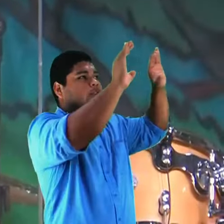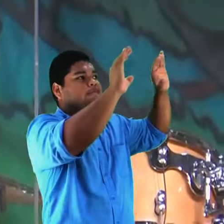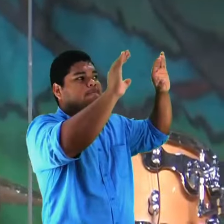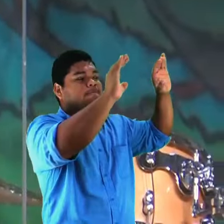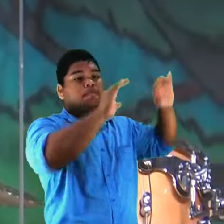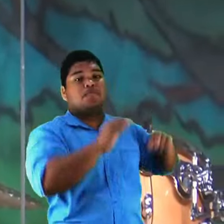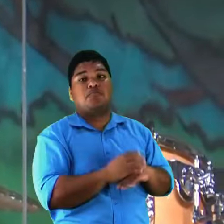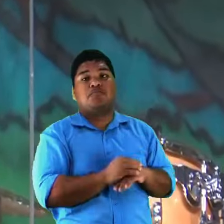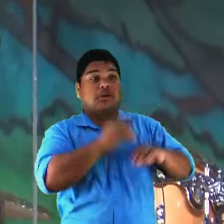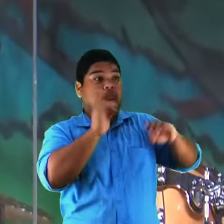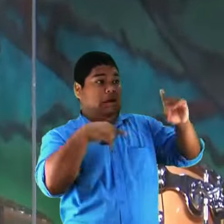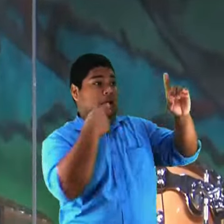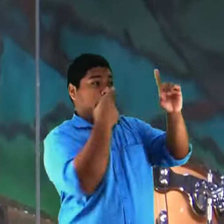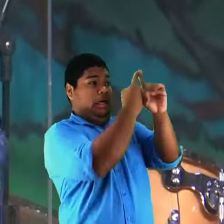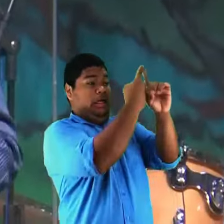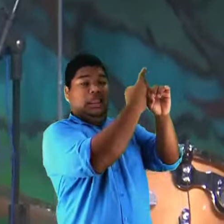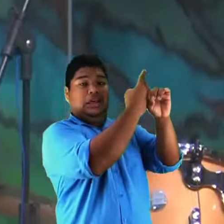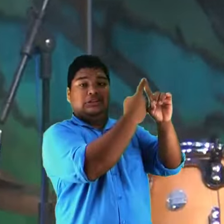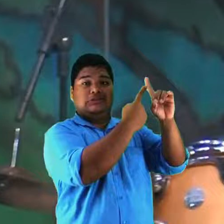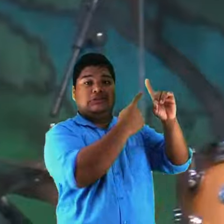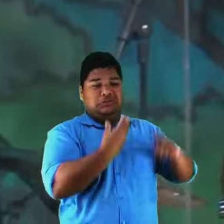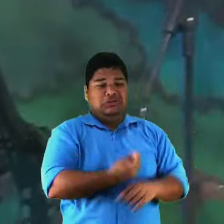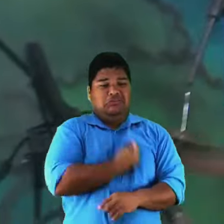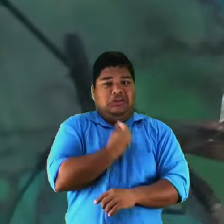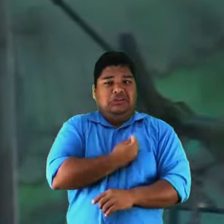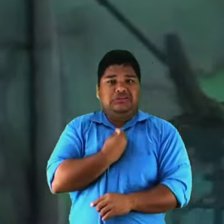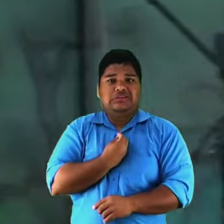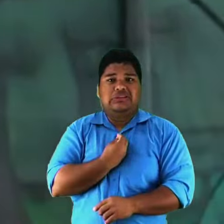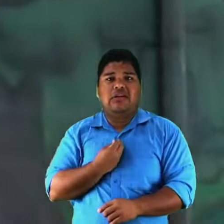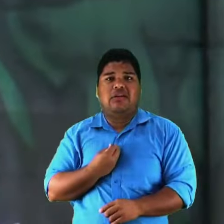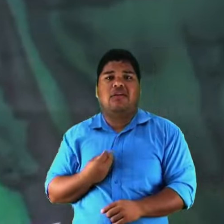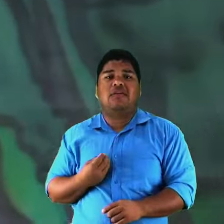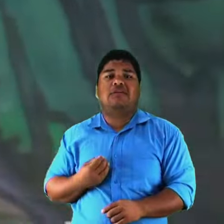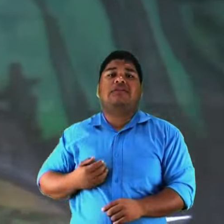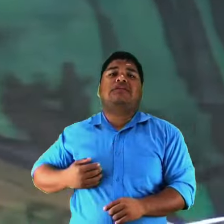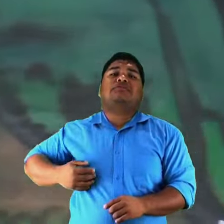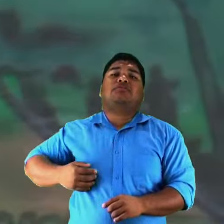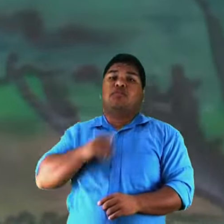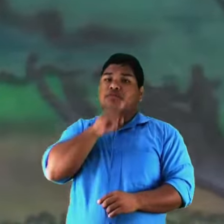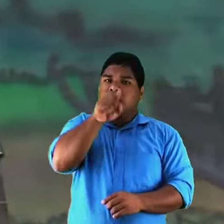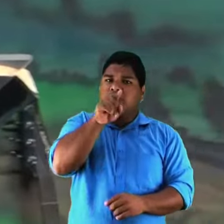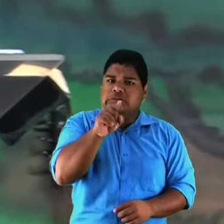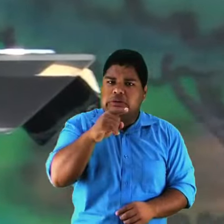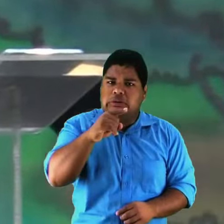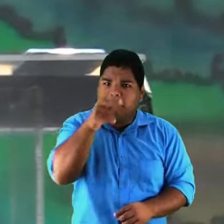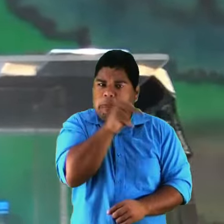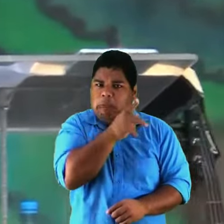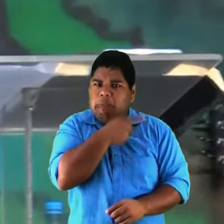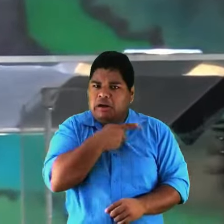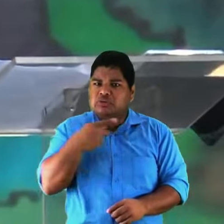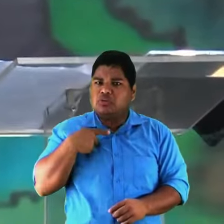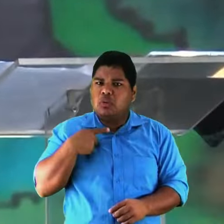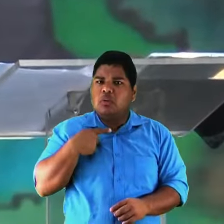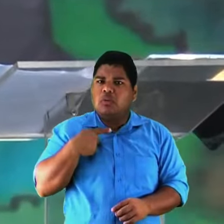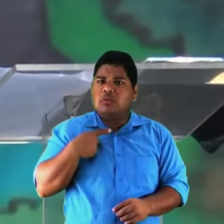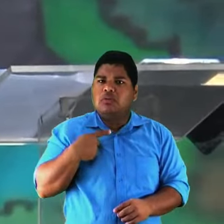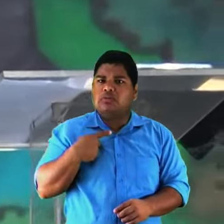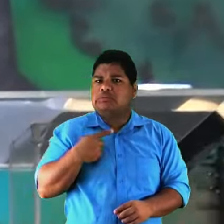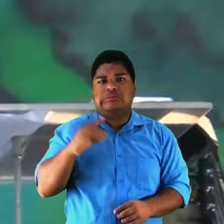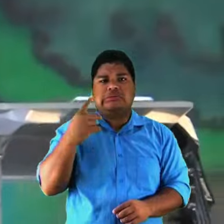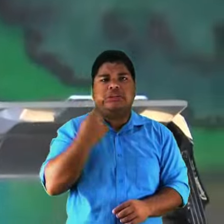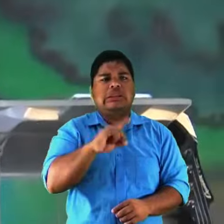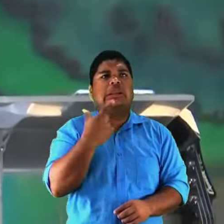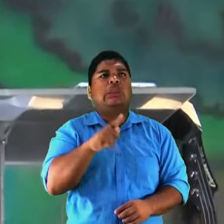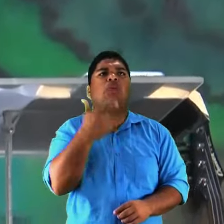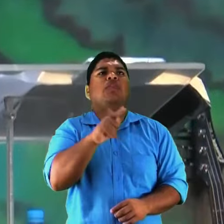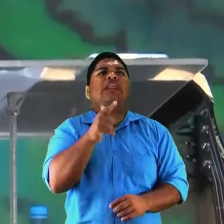vai além desta vida, para aquilo que vai além daqui. Você talvez disse: pastor, mas isso é muito metafísico, porque não dá